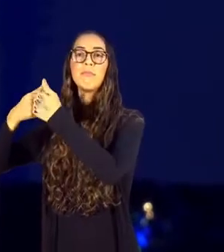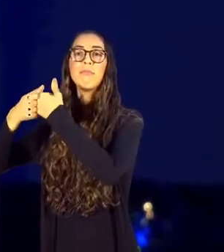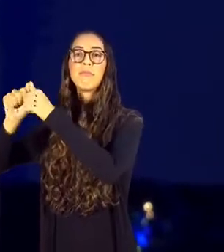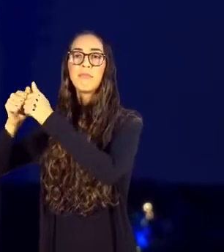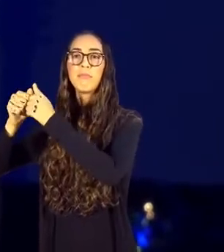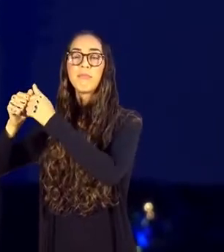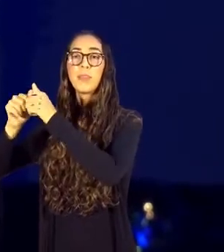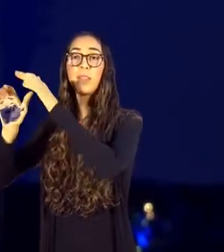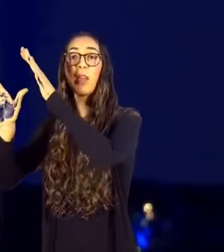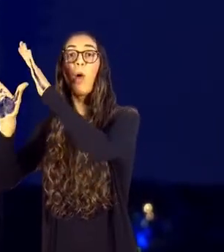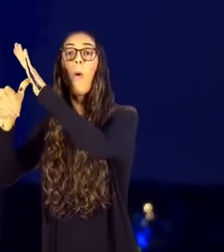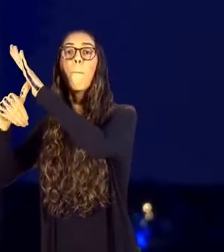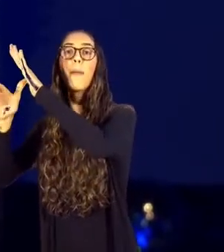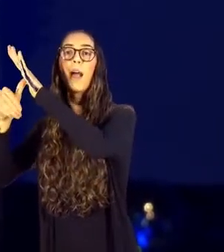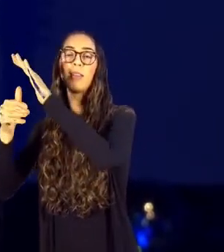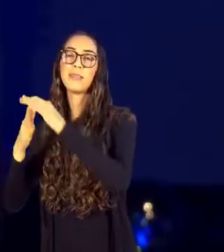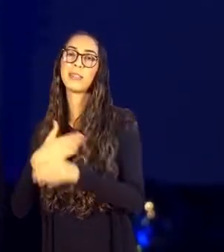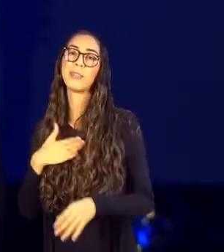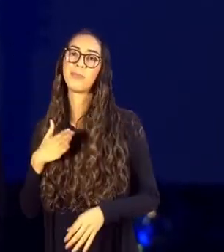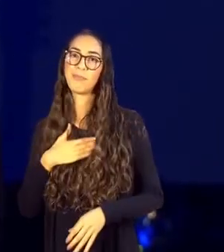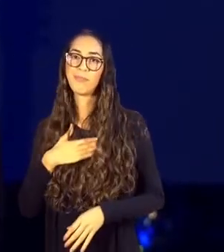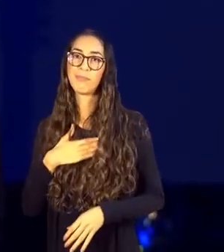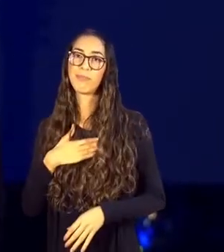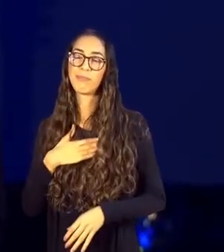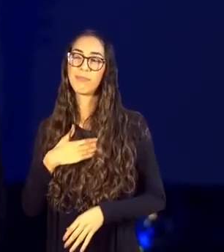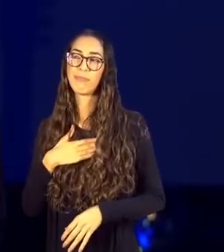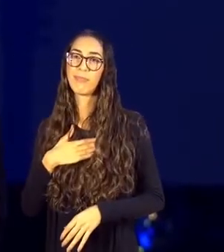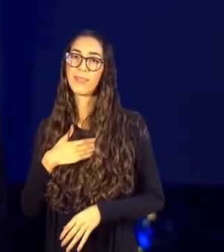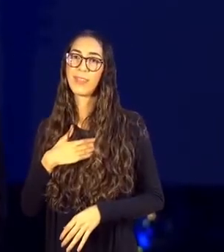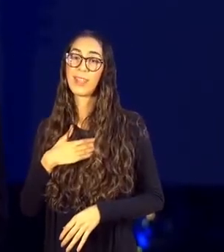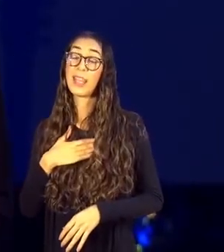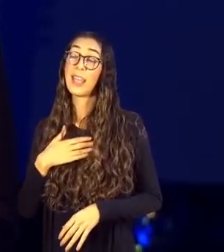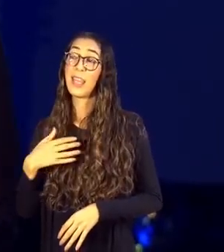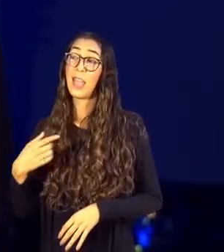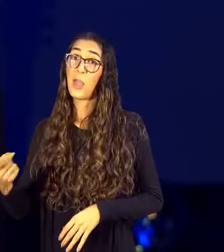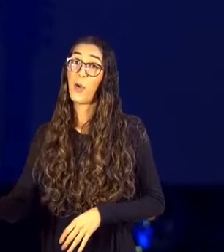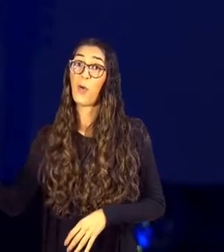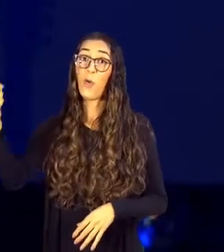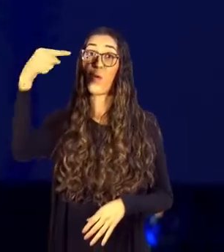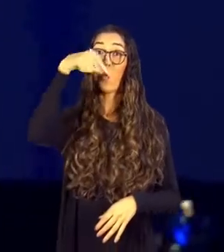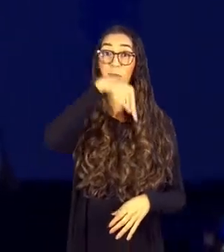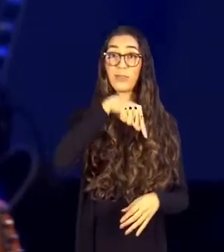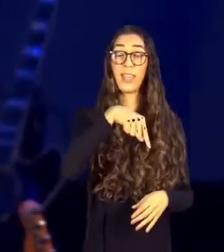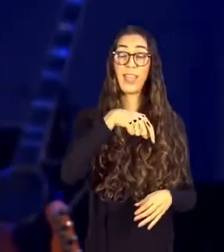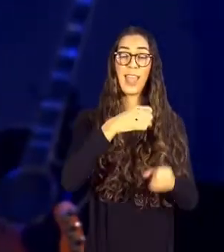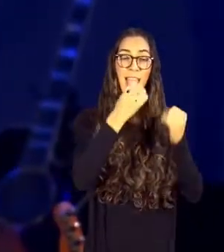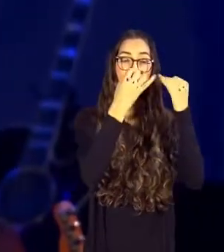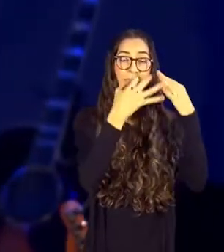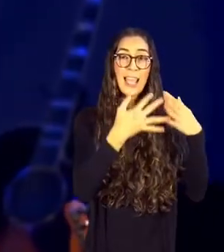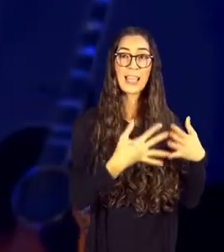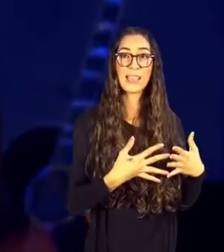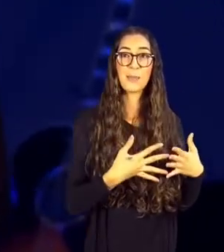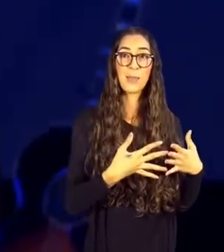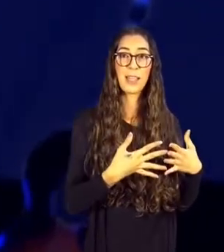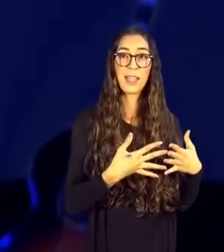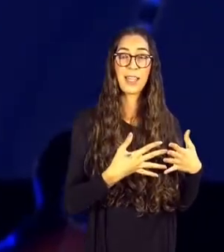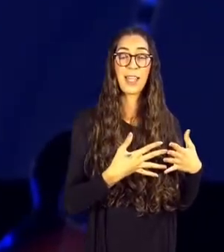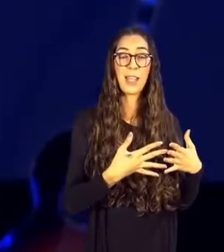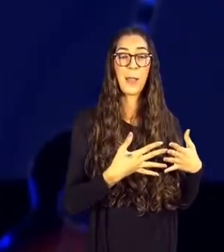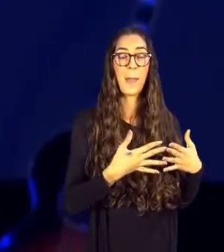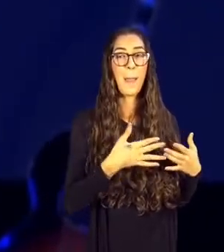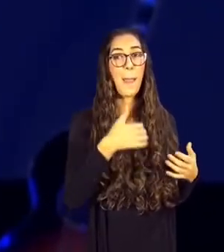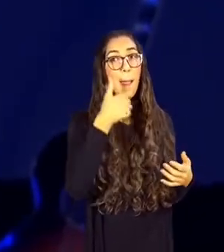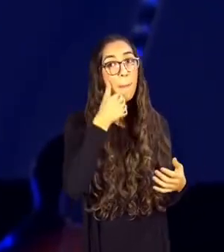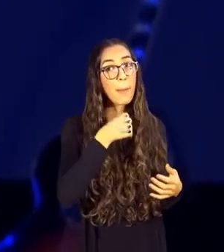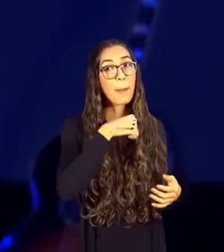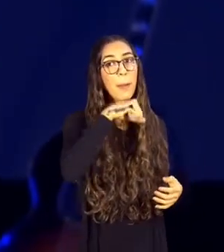fui assaltado. Ela falou: Deus vai trazer a sua carteira de volta. Qual a probabilidade? É muito, deve ser,